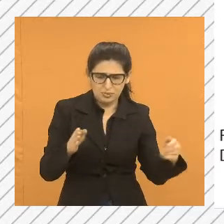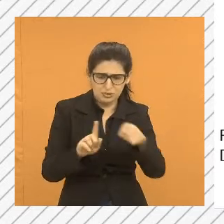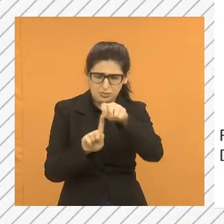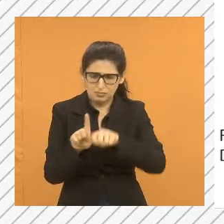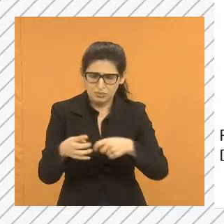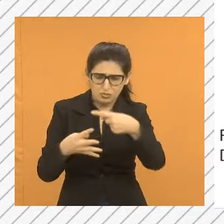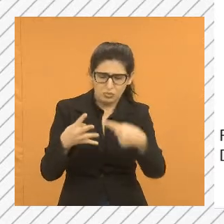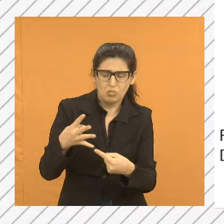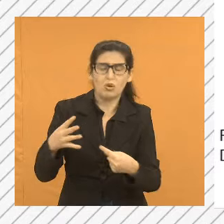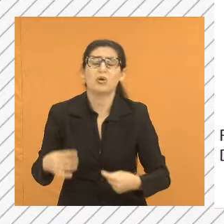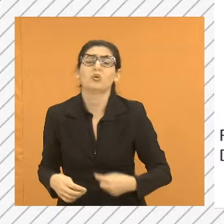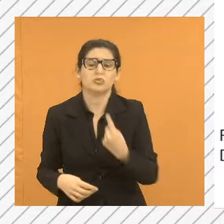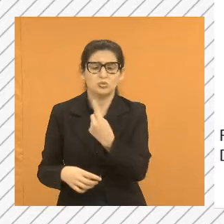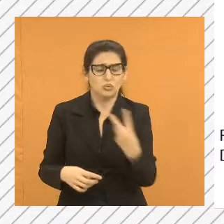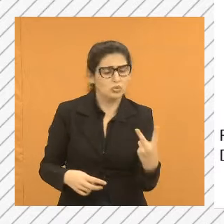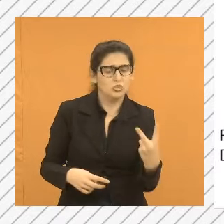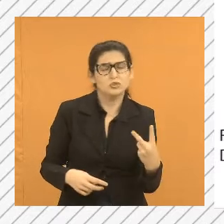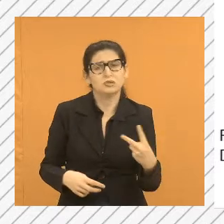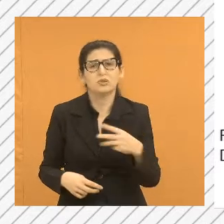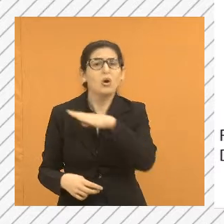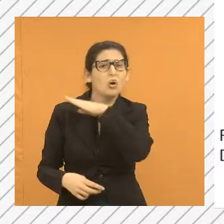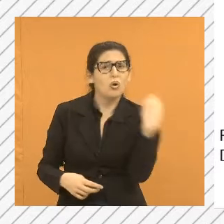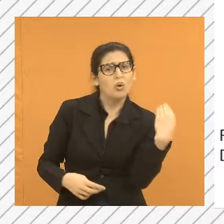12 óbitos contra 7